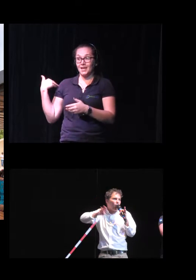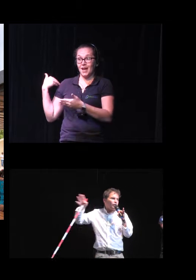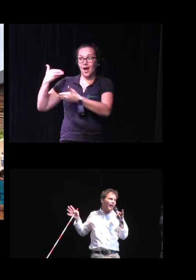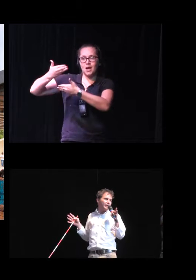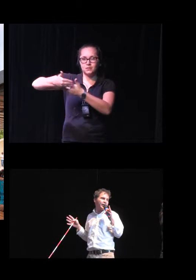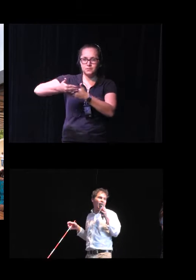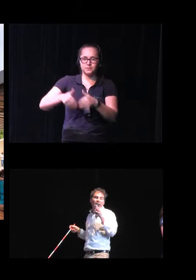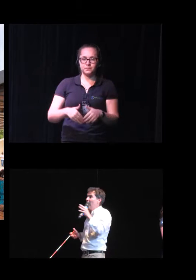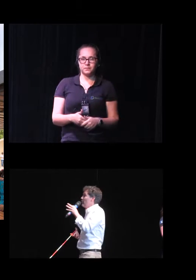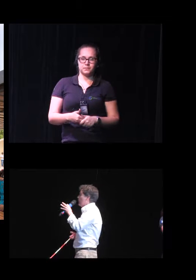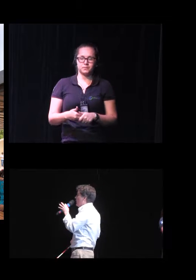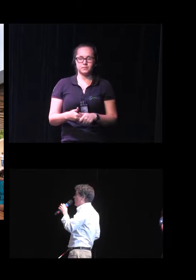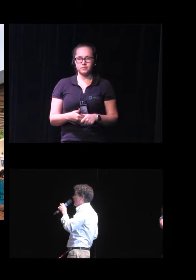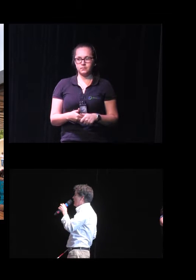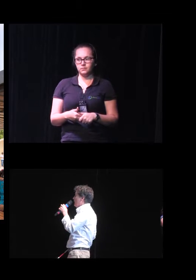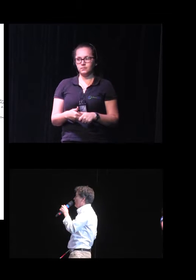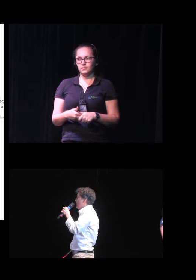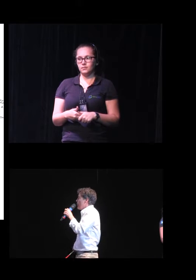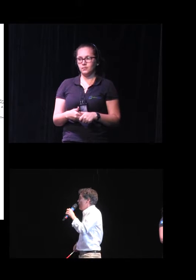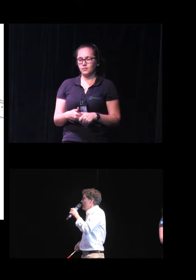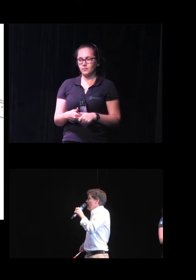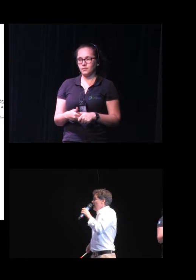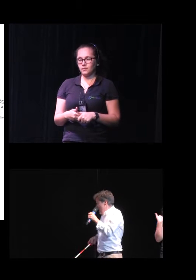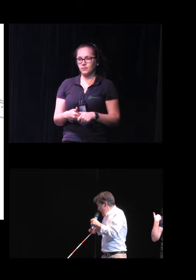temática original.